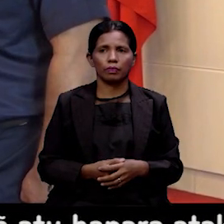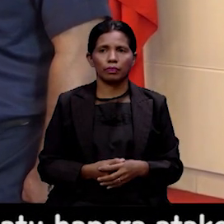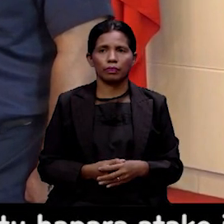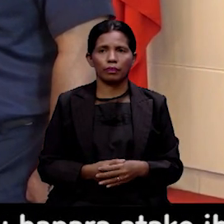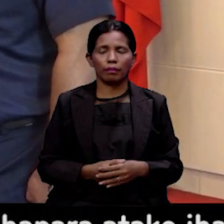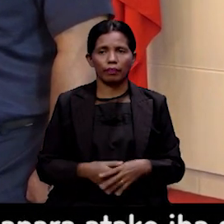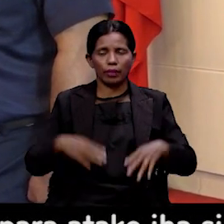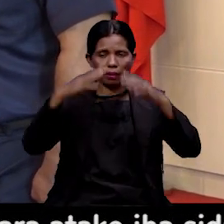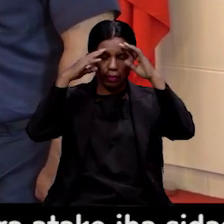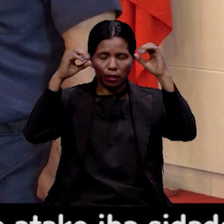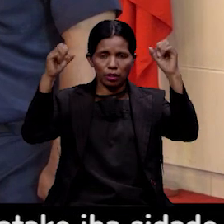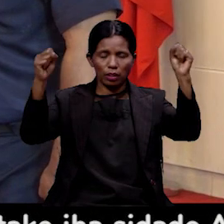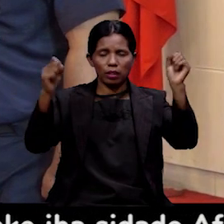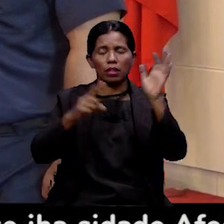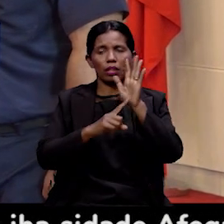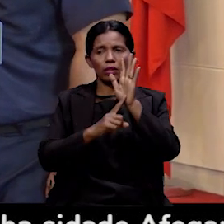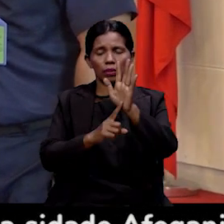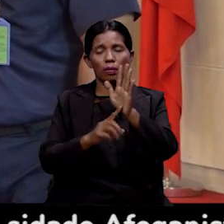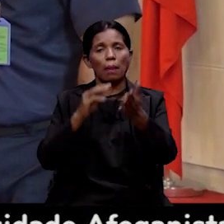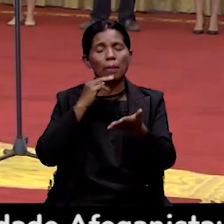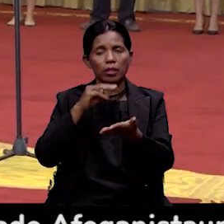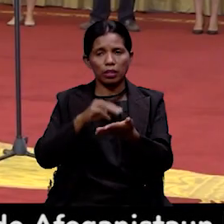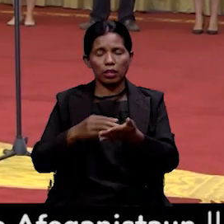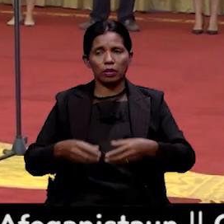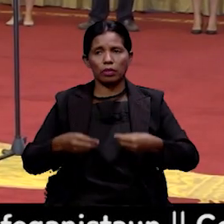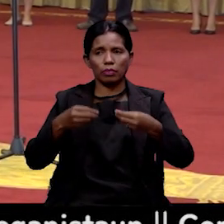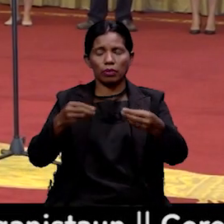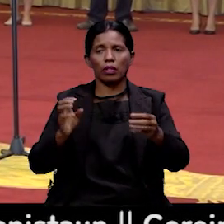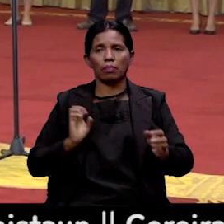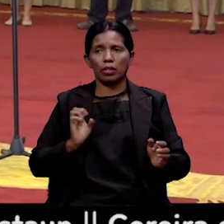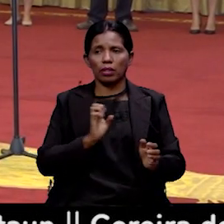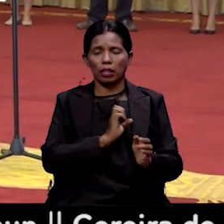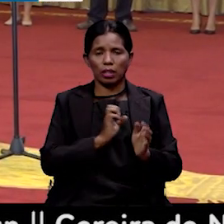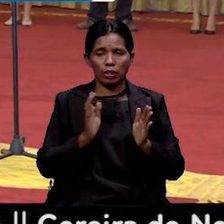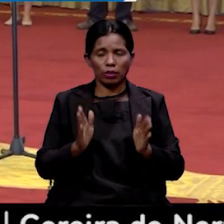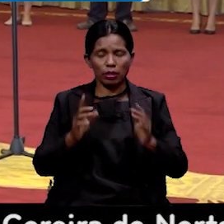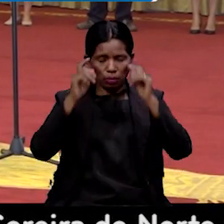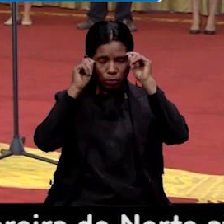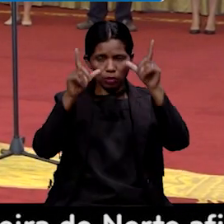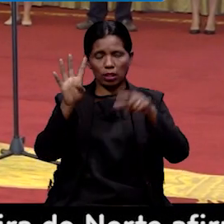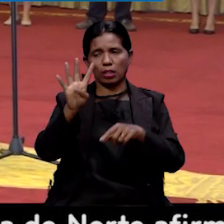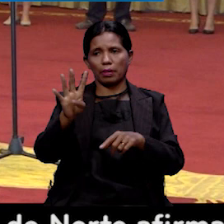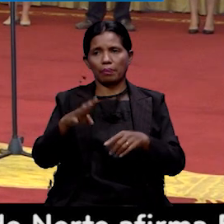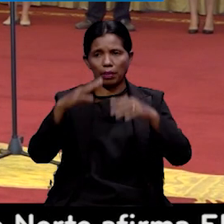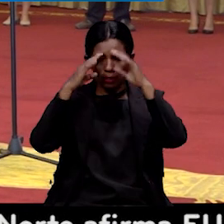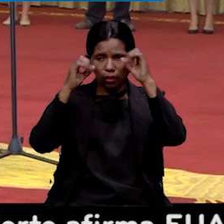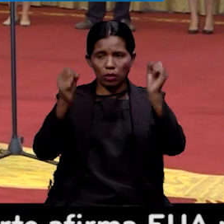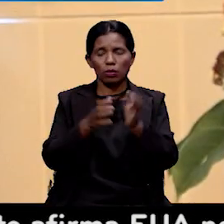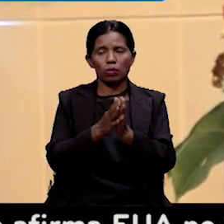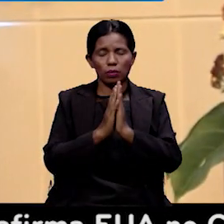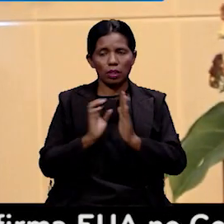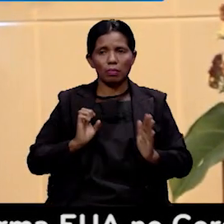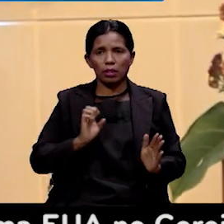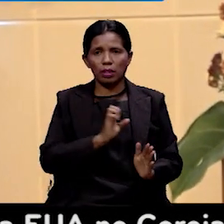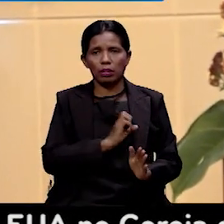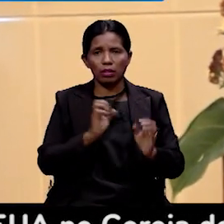Presidente da República Hatolia Menone, ha foi em foto mandado posse ao embaixador Timor Wang Nainhat nem. Presidente da República Russo embaixador Sirane,